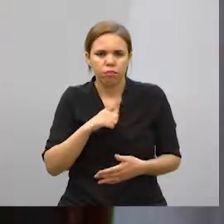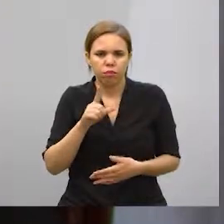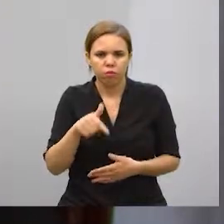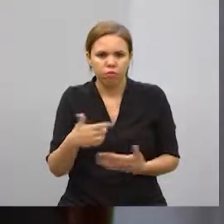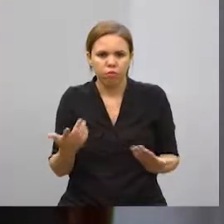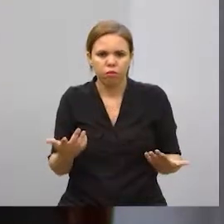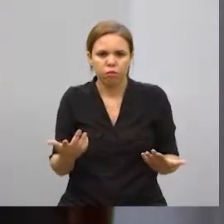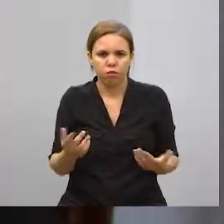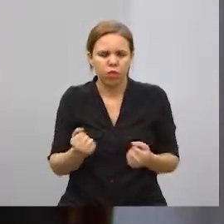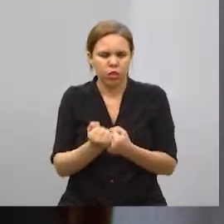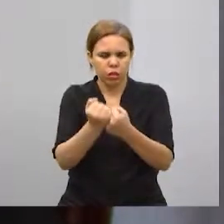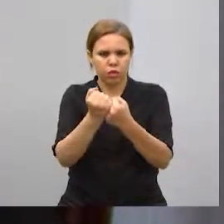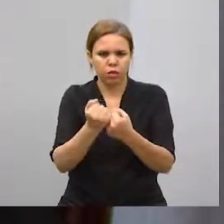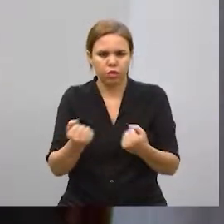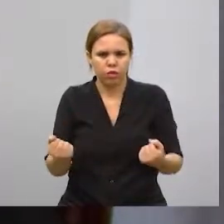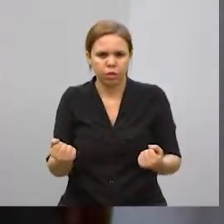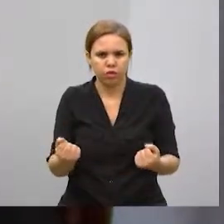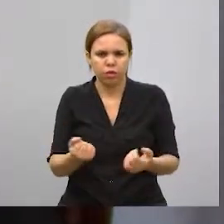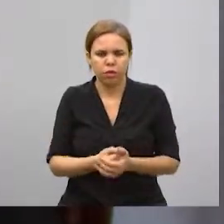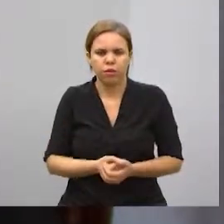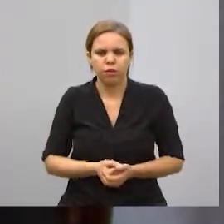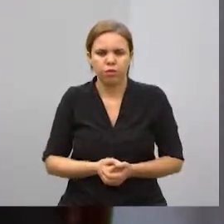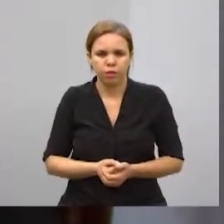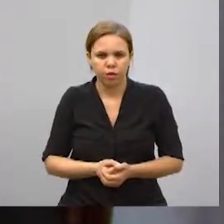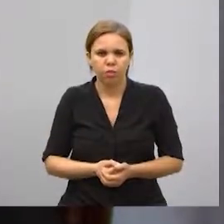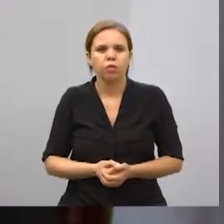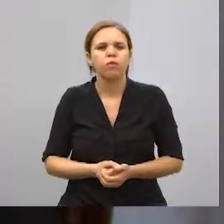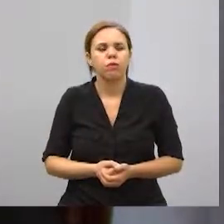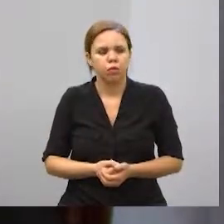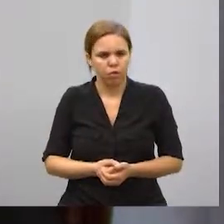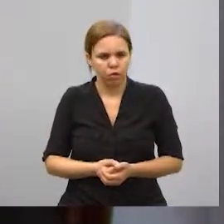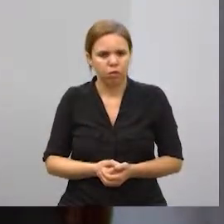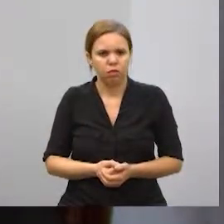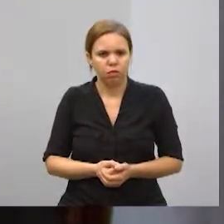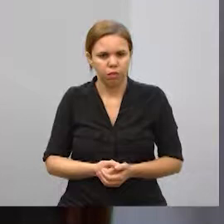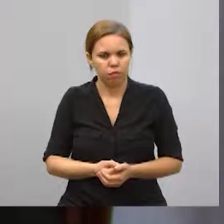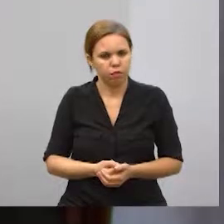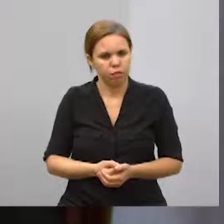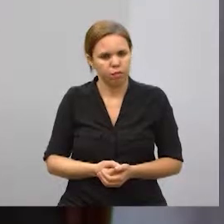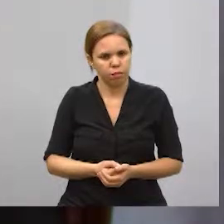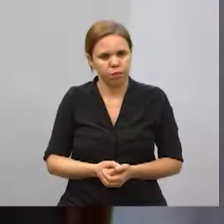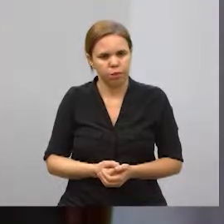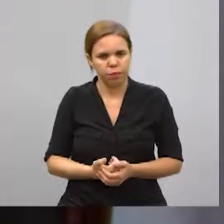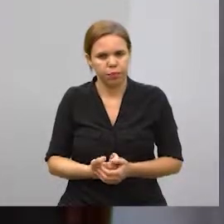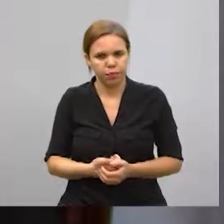tendo, acho que essa rede de apoio. Então, assim, isso também é um